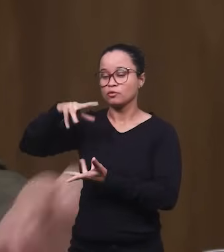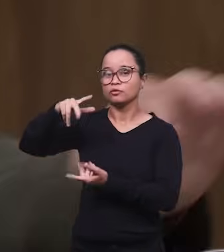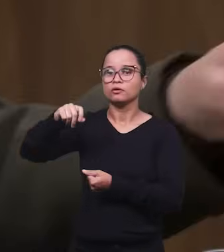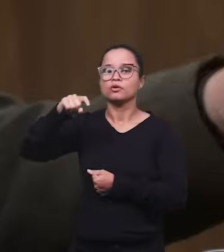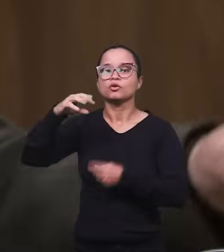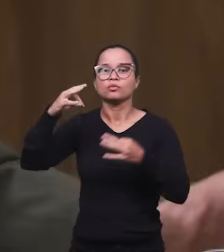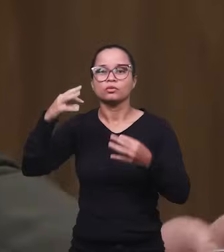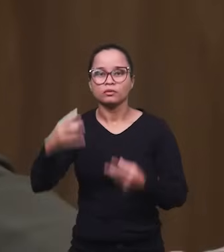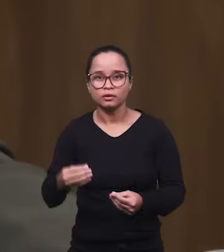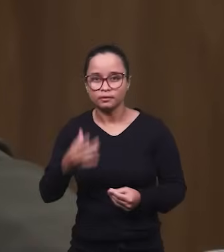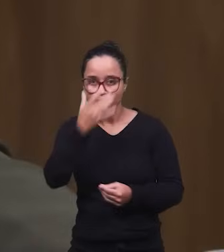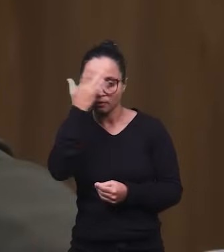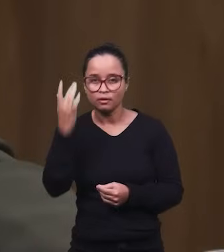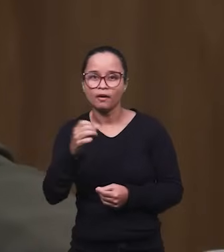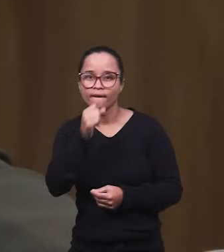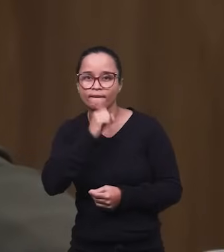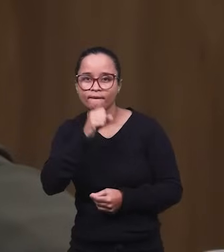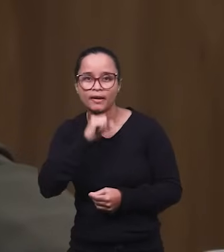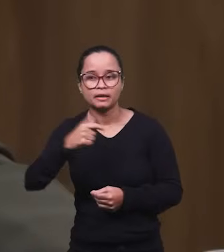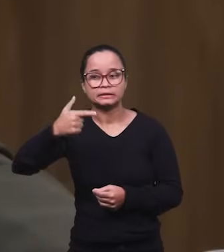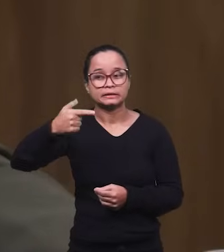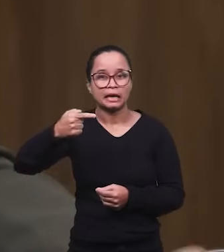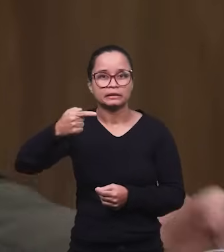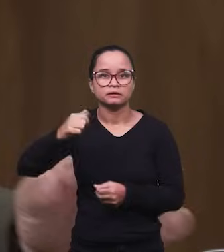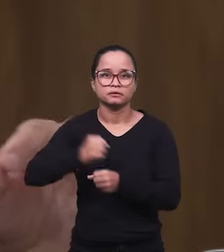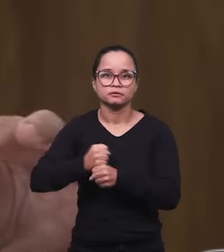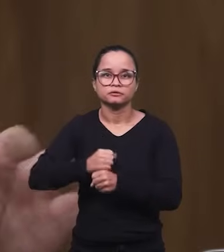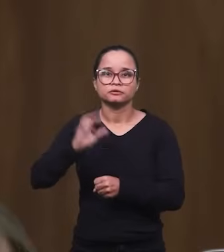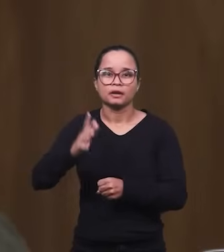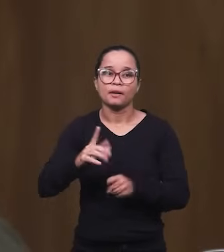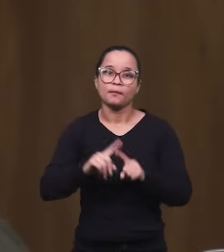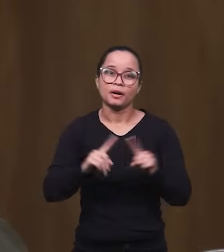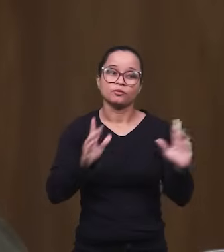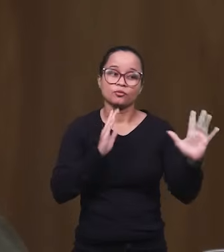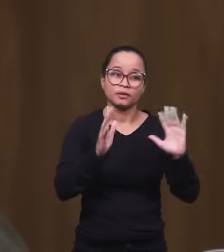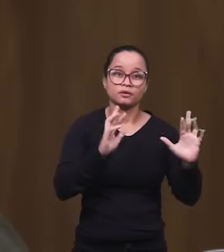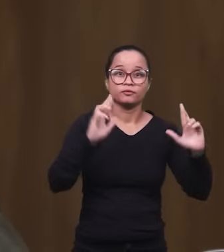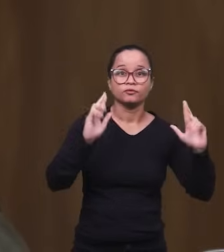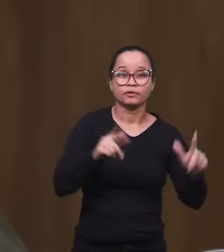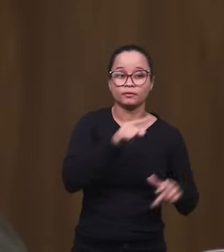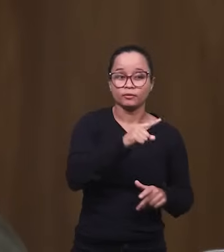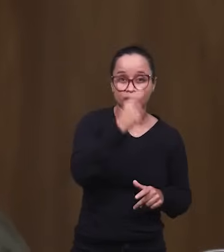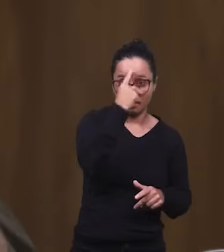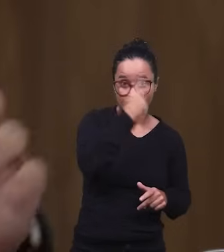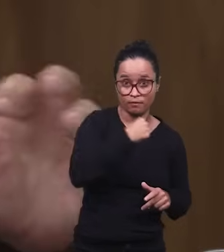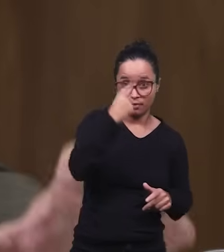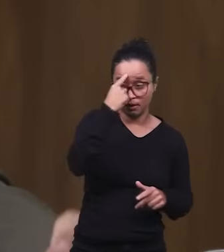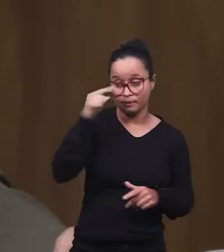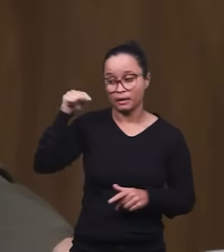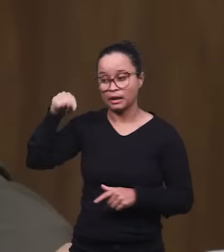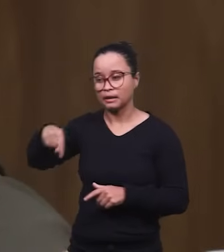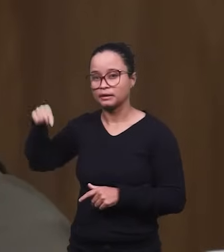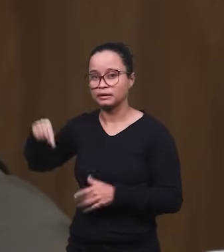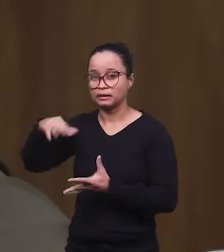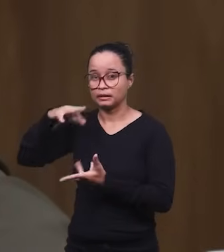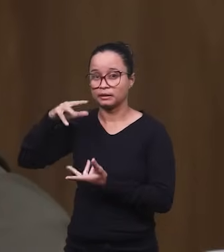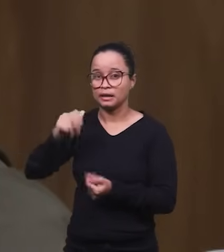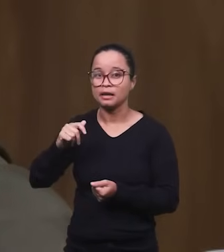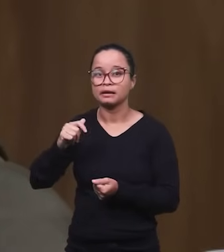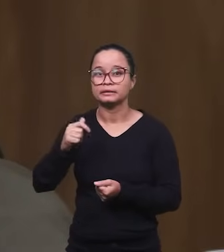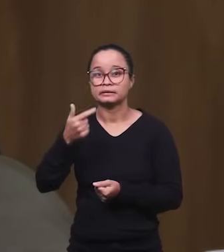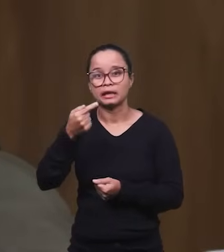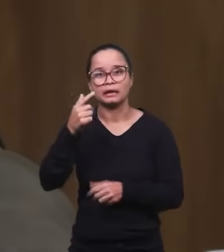Terra, todo mundo aqui envelheceu 7 anos. Mas o tempo passou diferente. Para você é 1 hora, para quem estava aqui, 7